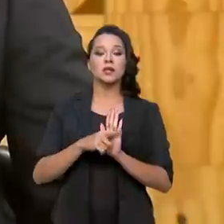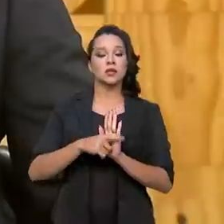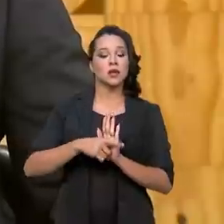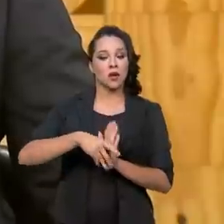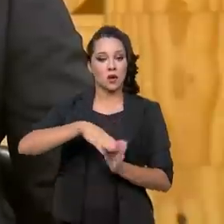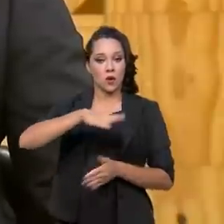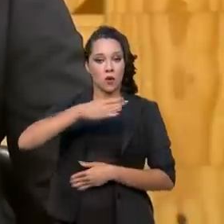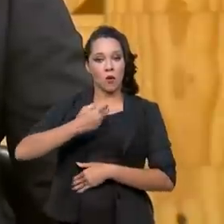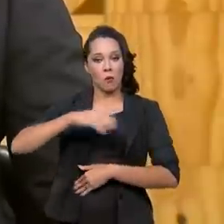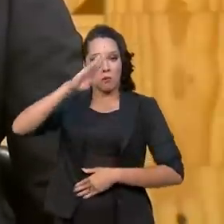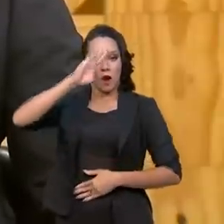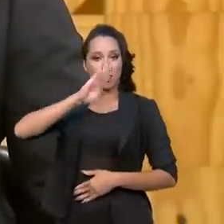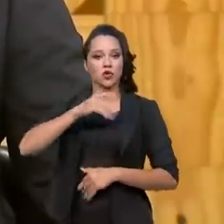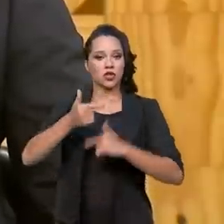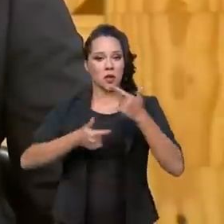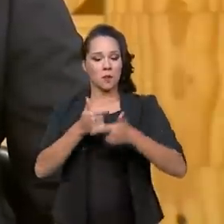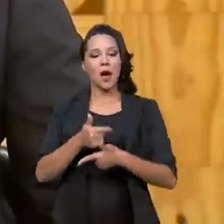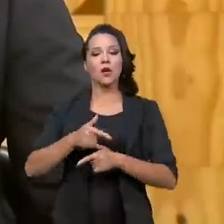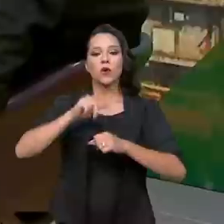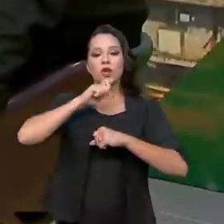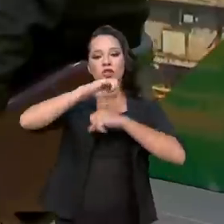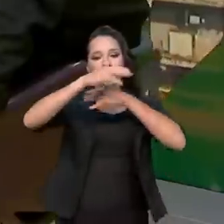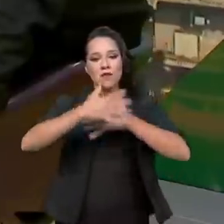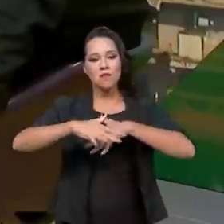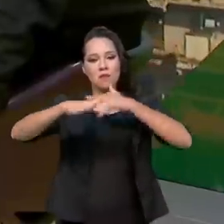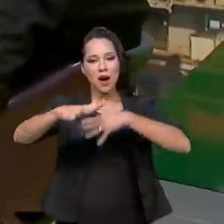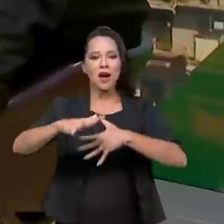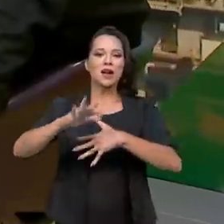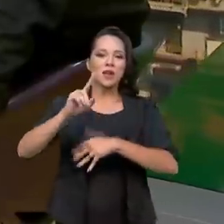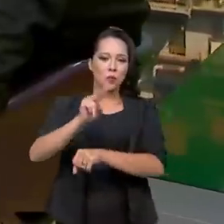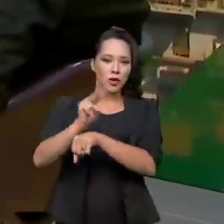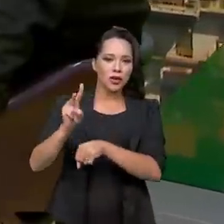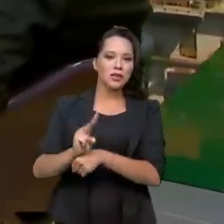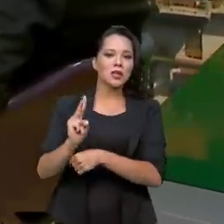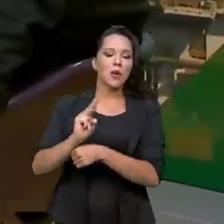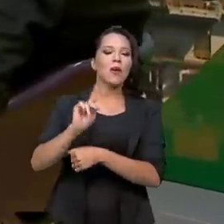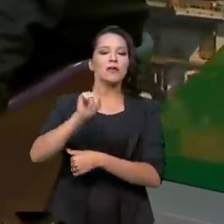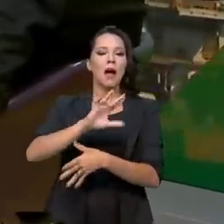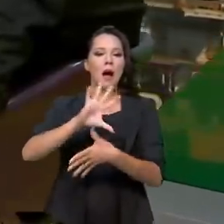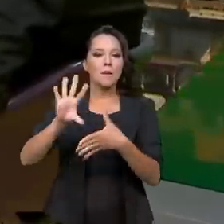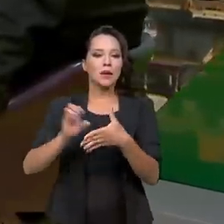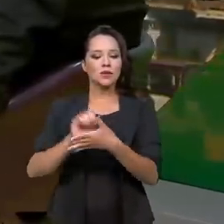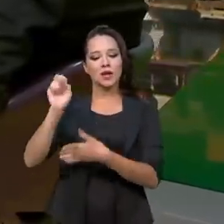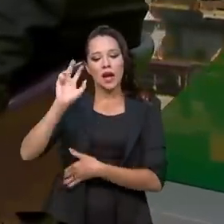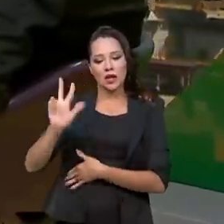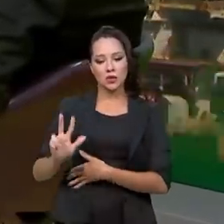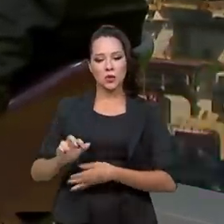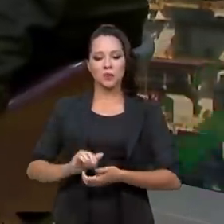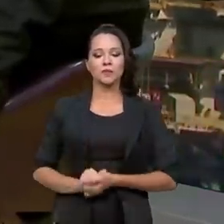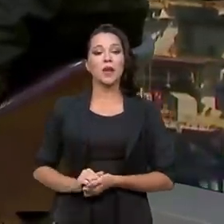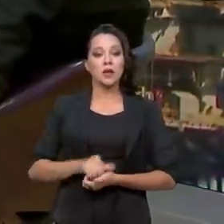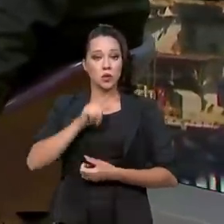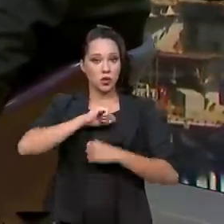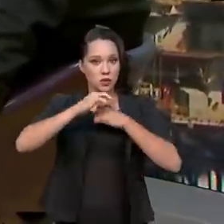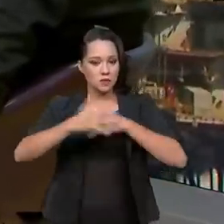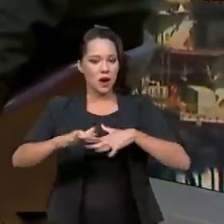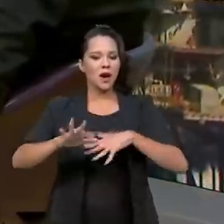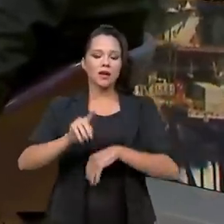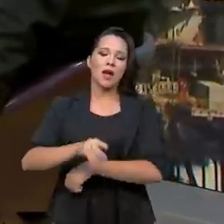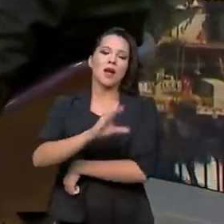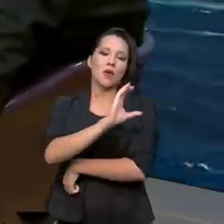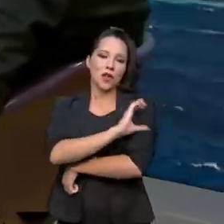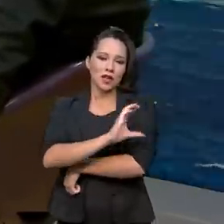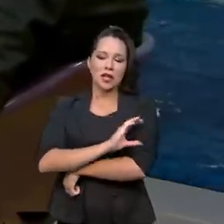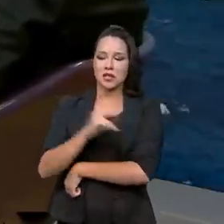Comando de Operações Marítimas e Proteção da Amazônia Azul, comando que está sob a coordenação